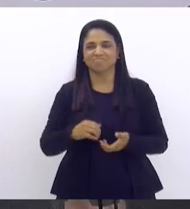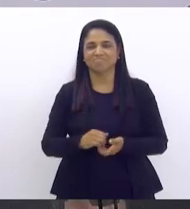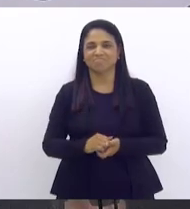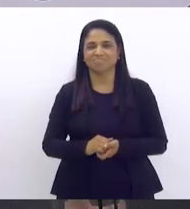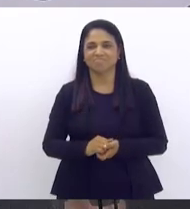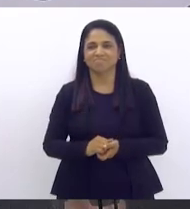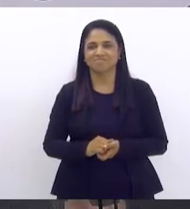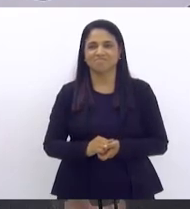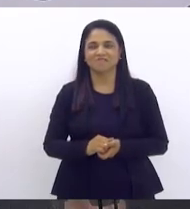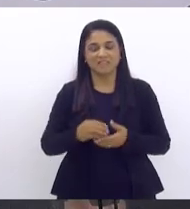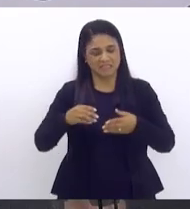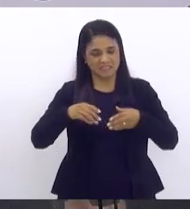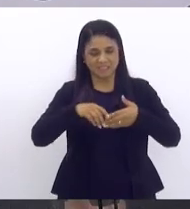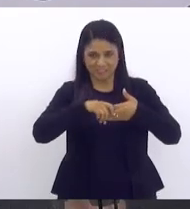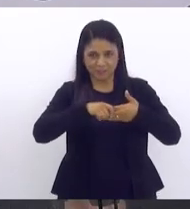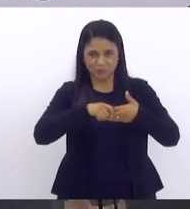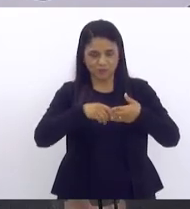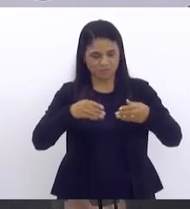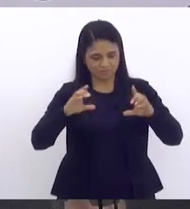segurem vocês.